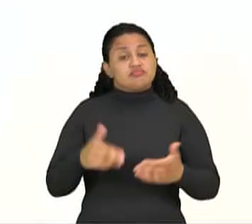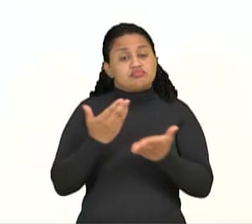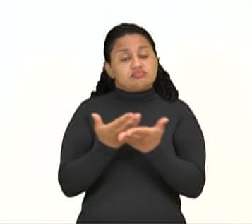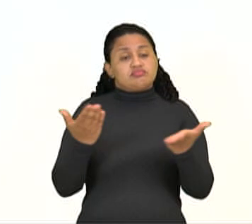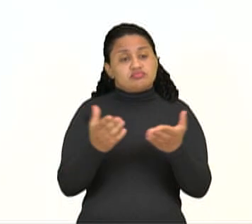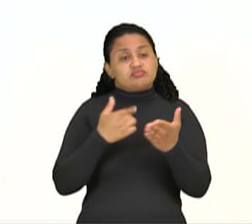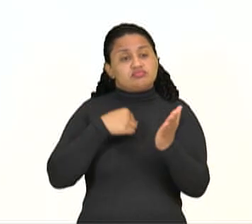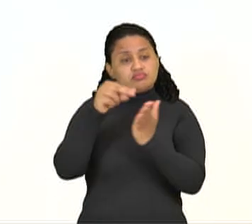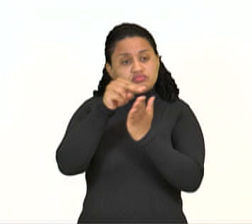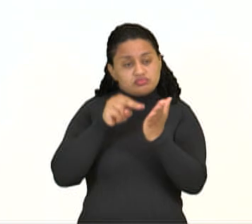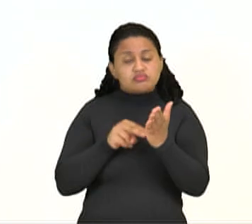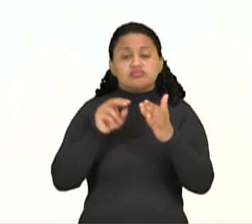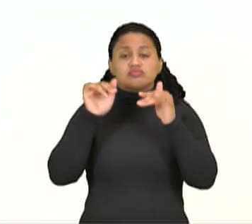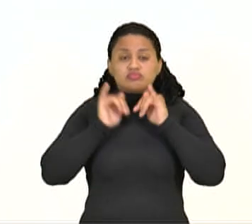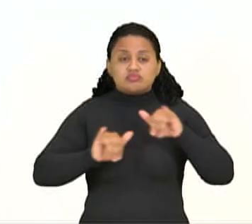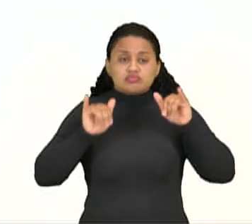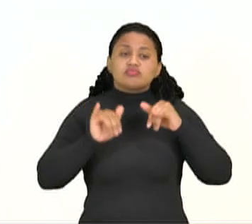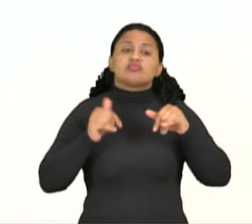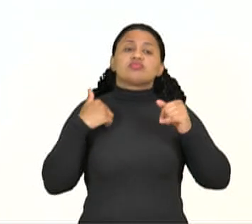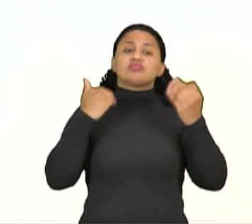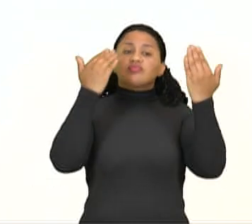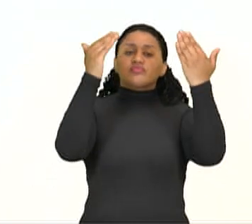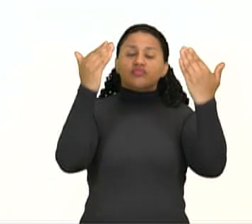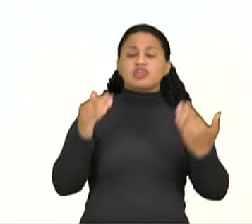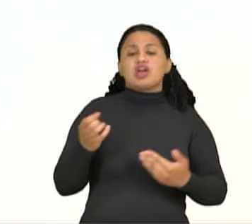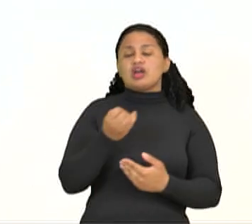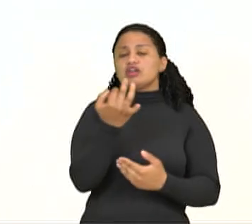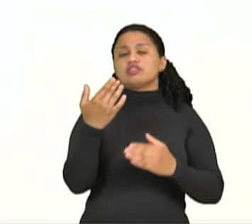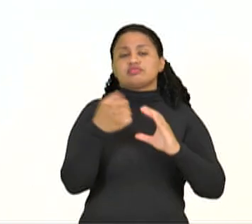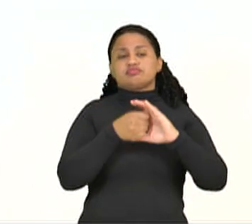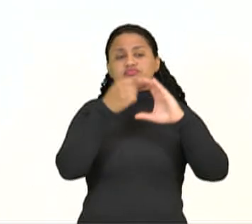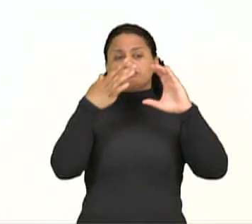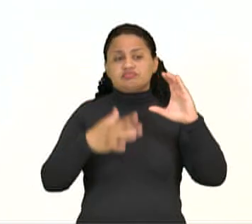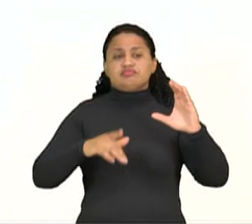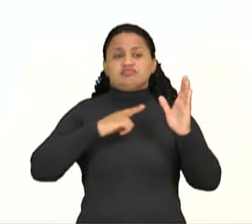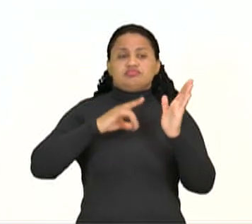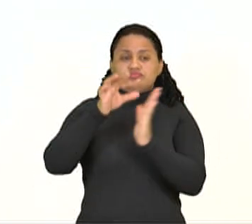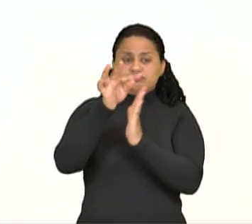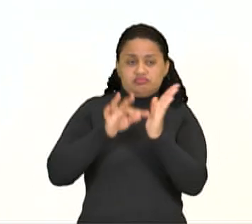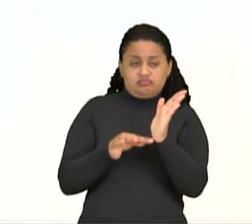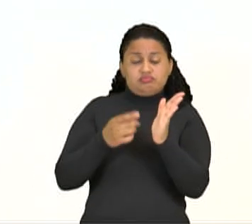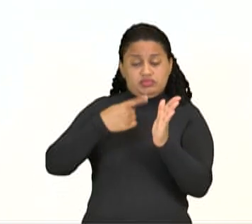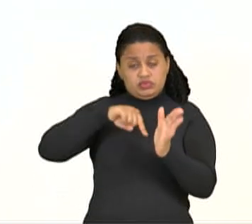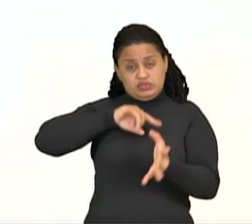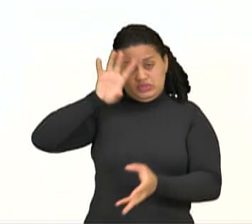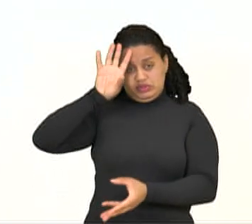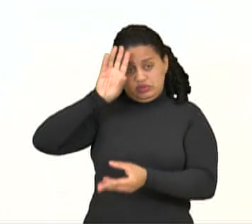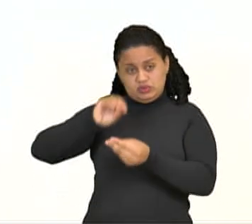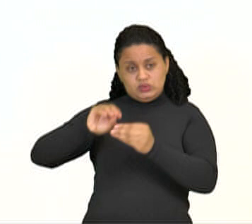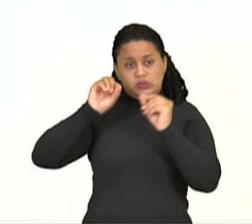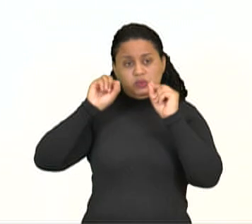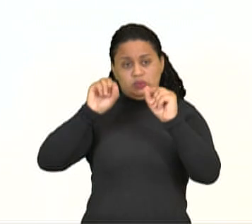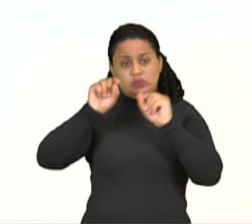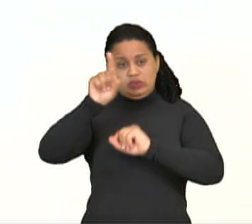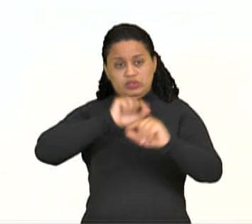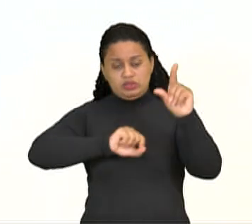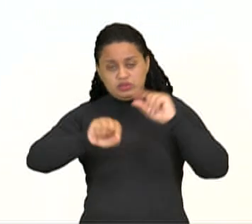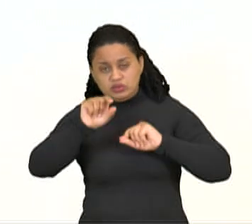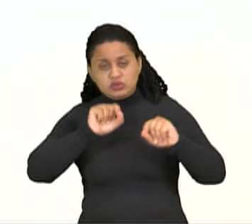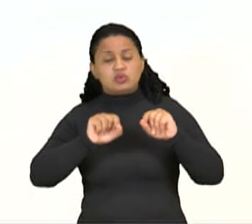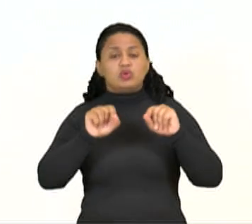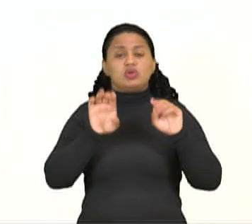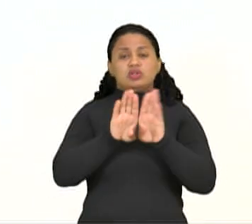hoje uma notícia e analisamos alguns aspectos desse texto. Compreendemos que as escolhas